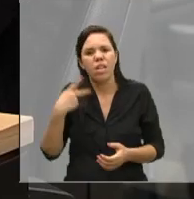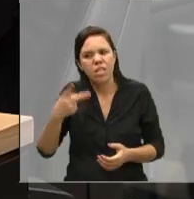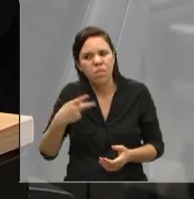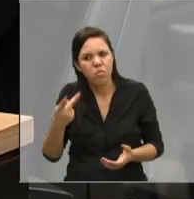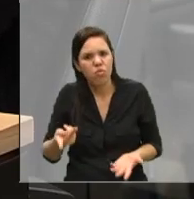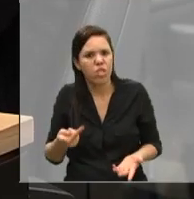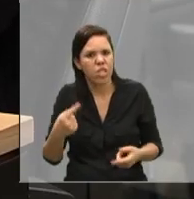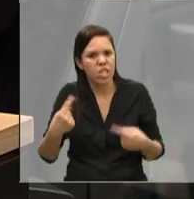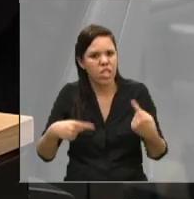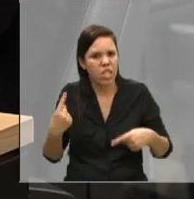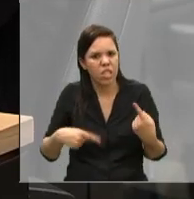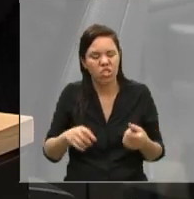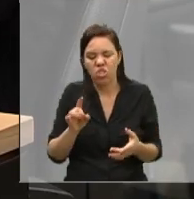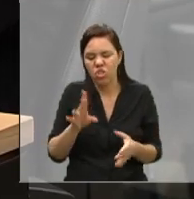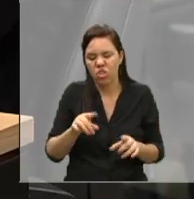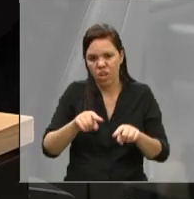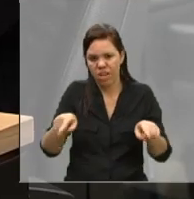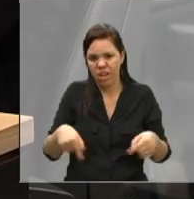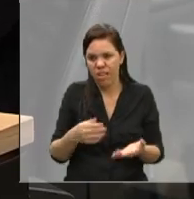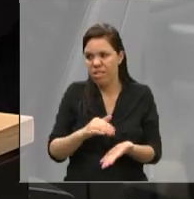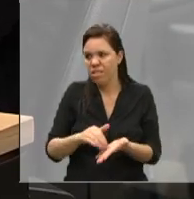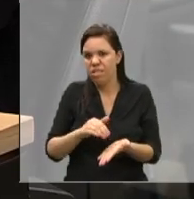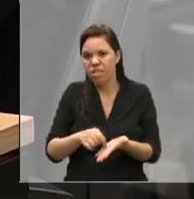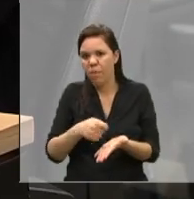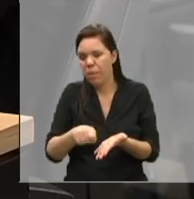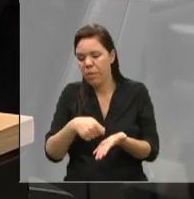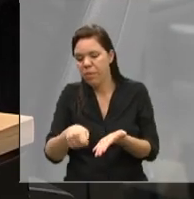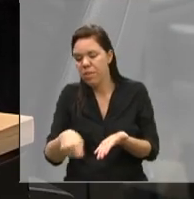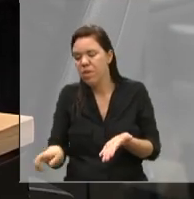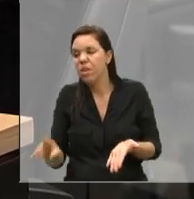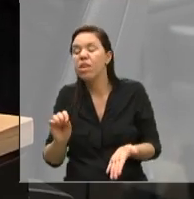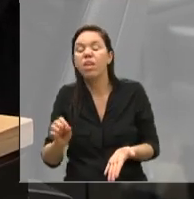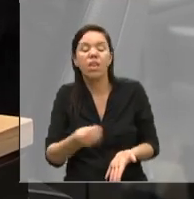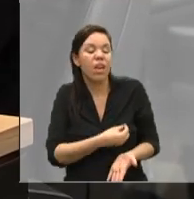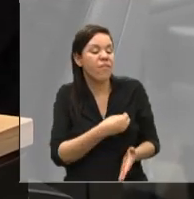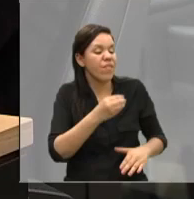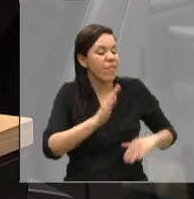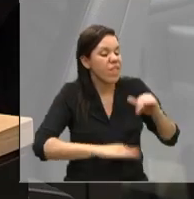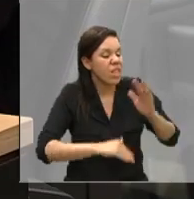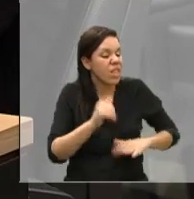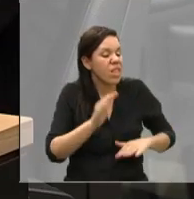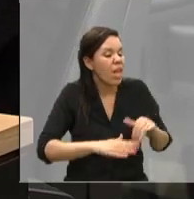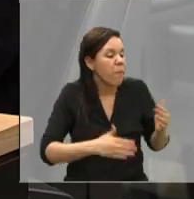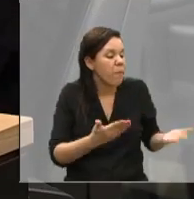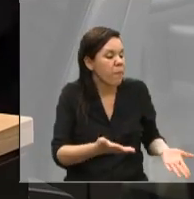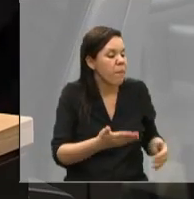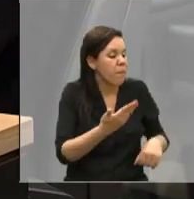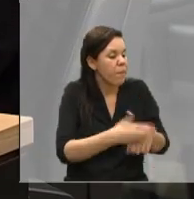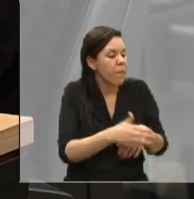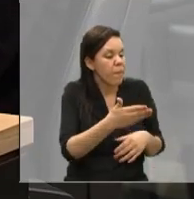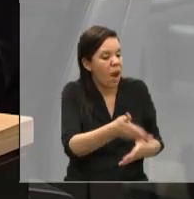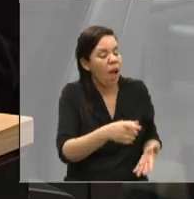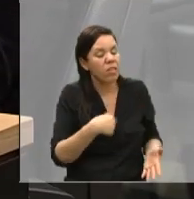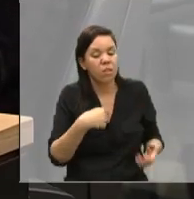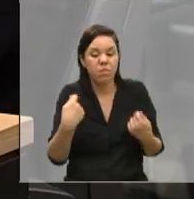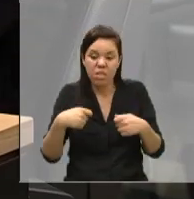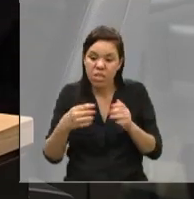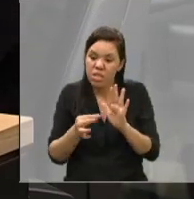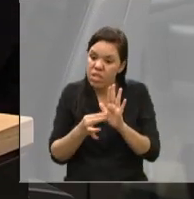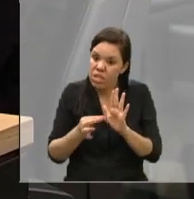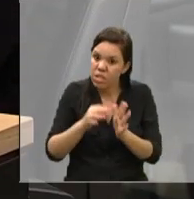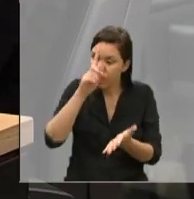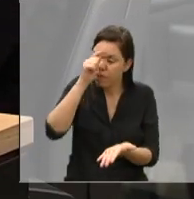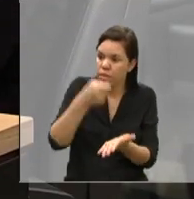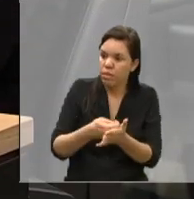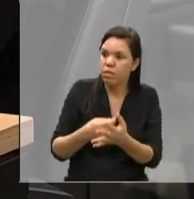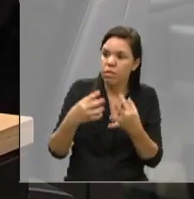base da canetada, mas e quem vive? Né? Quem vive, quem está vivendo a realidade precisa decidir, opinar e precisa ser